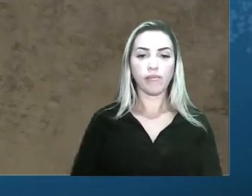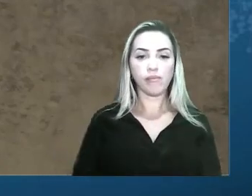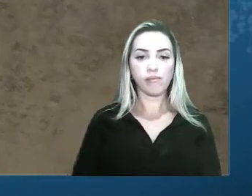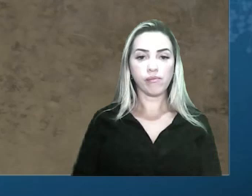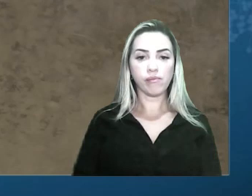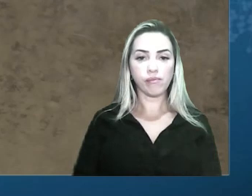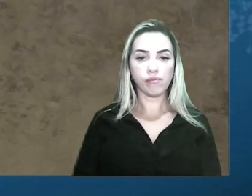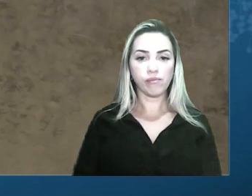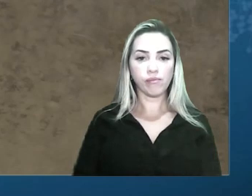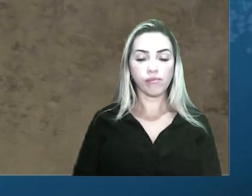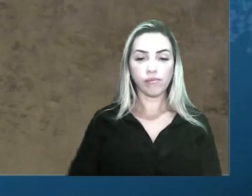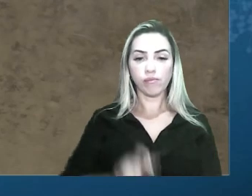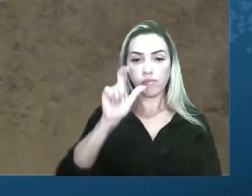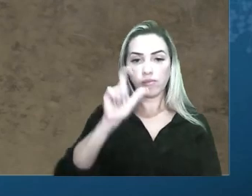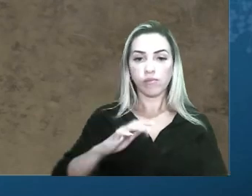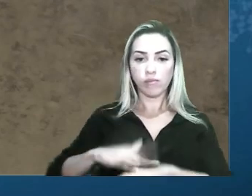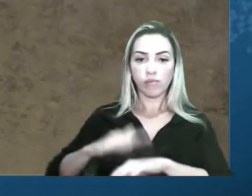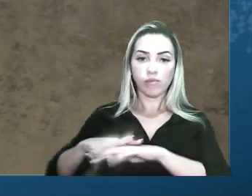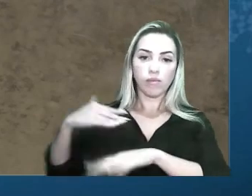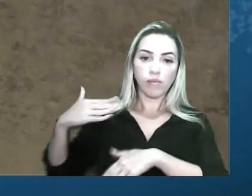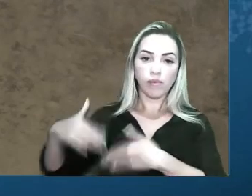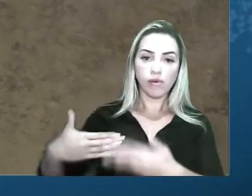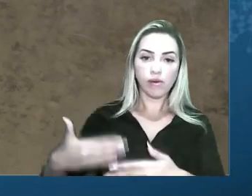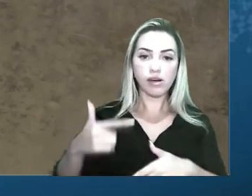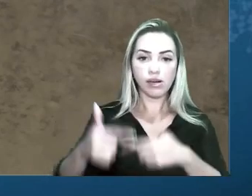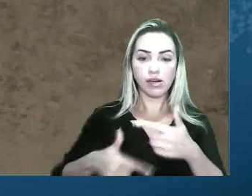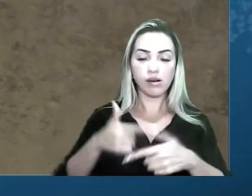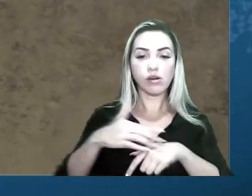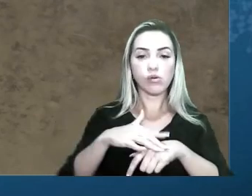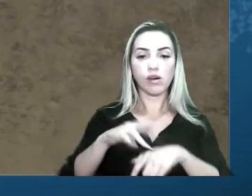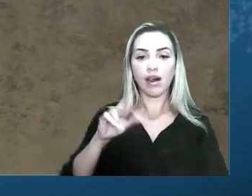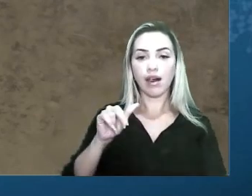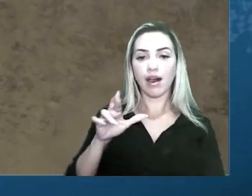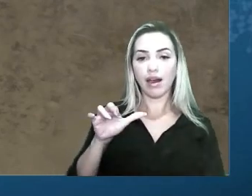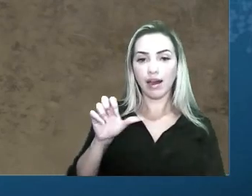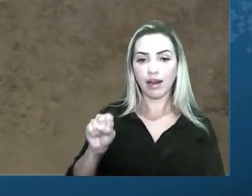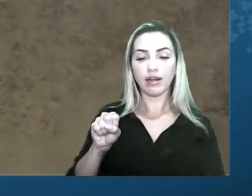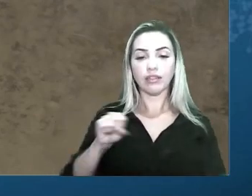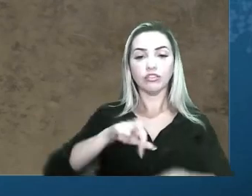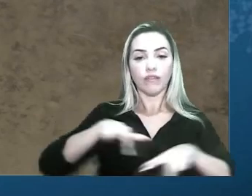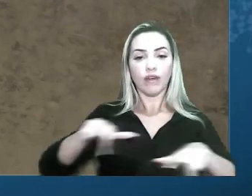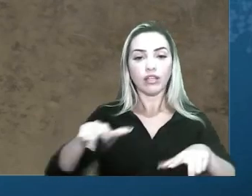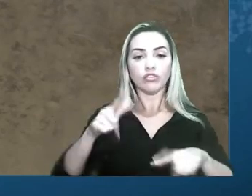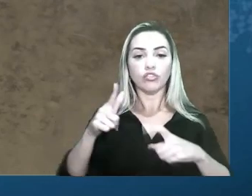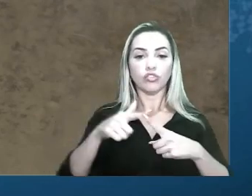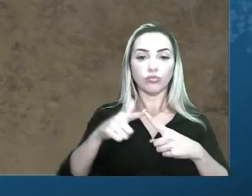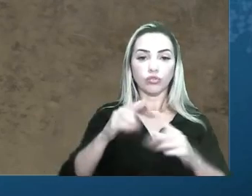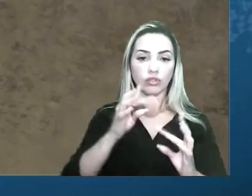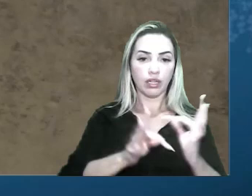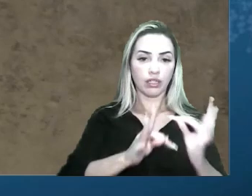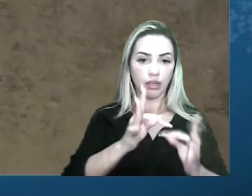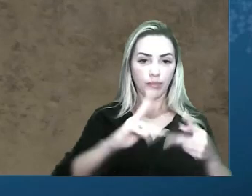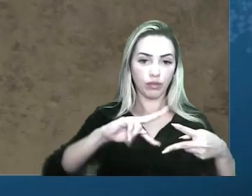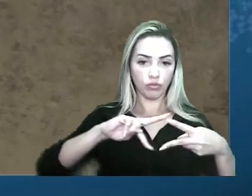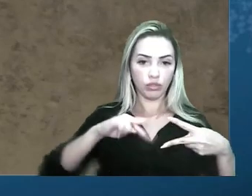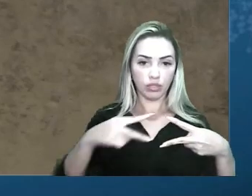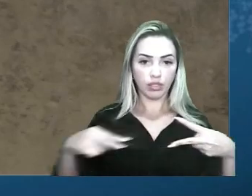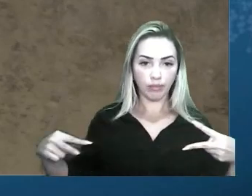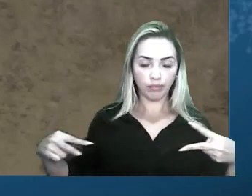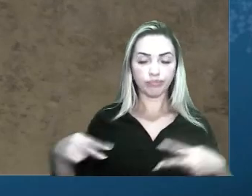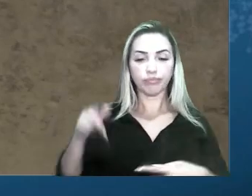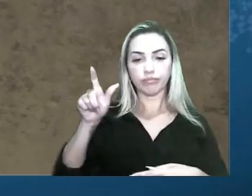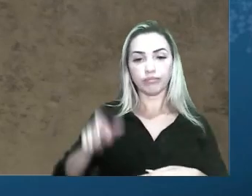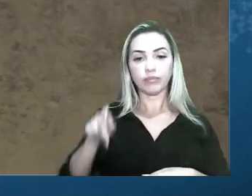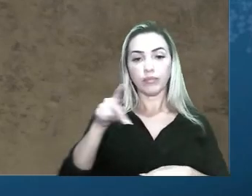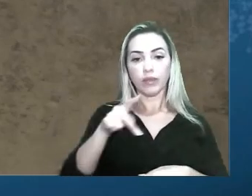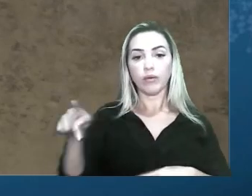Sua carreira é dedicada às doenças raras e nas formas de tratá-las por terapia genética. É professor de